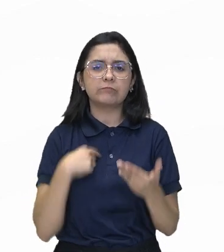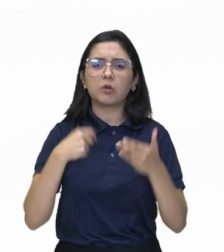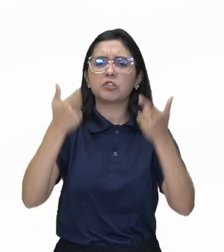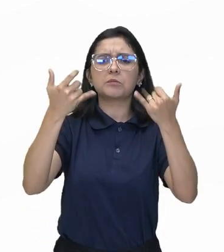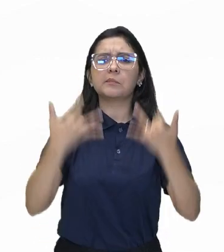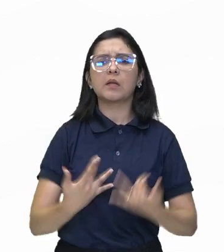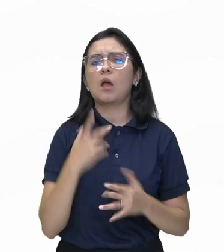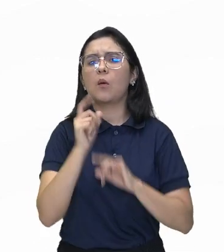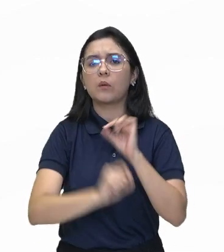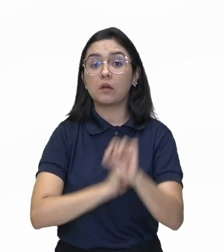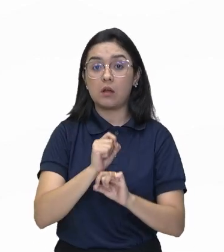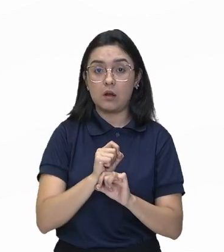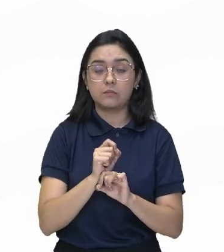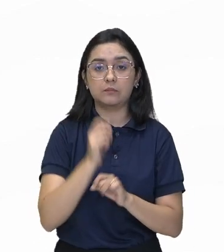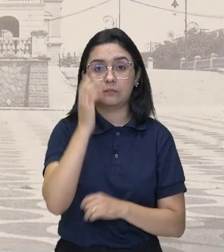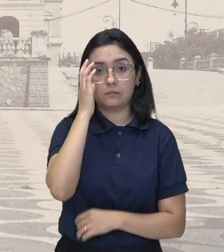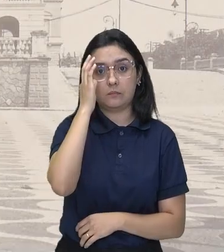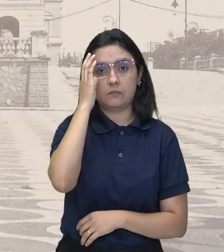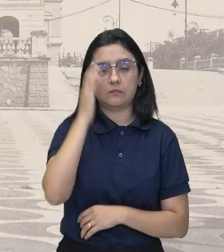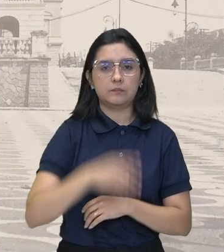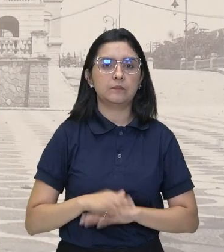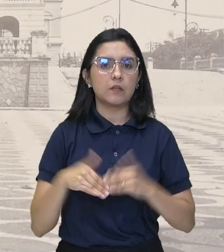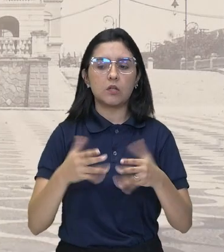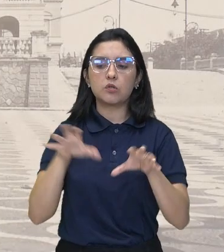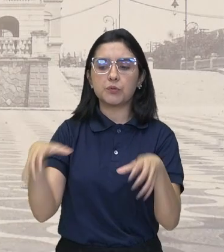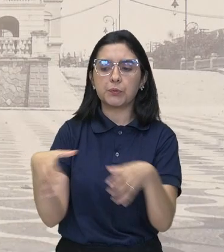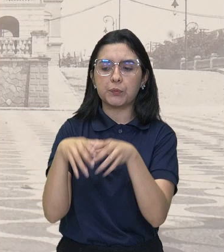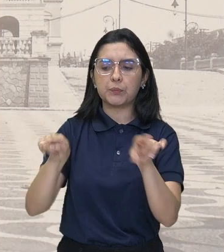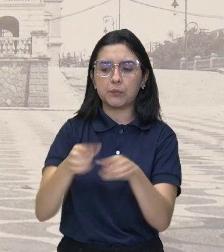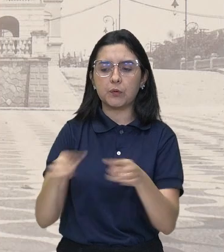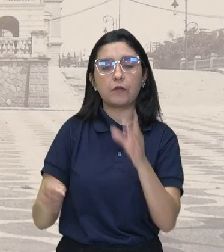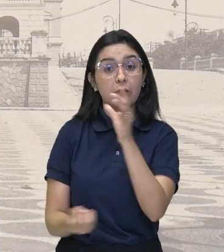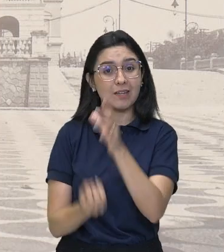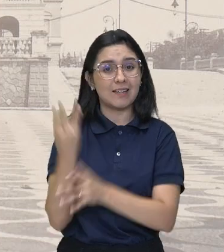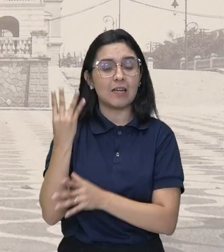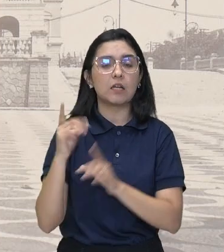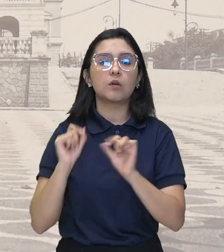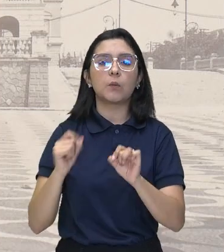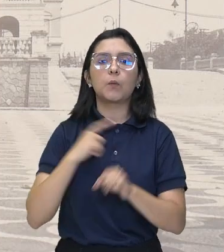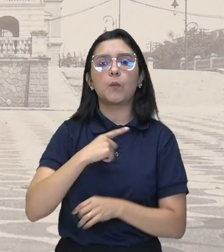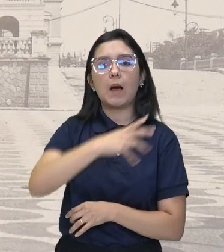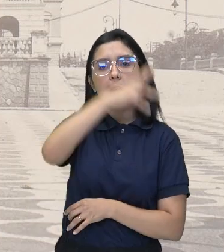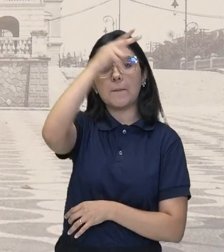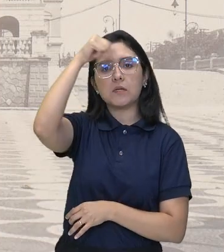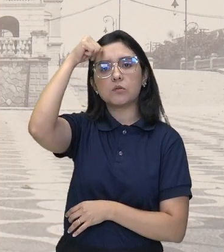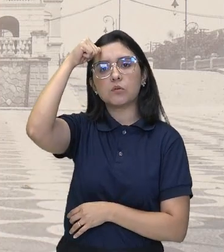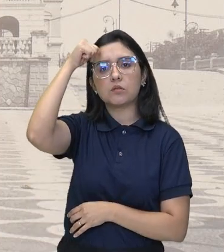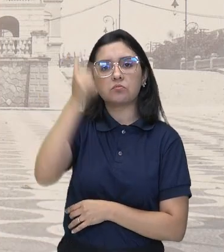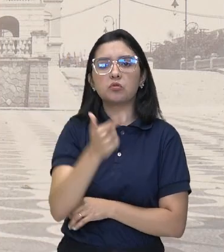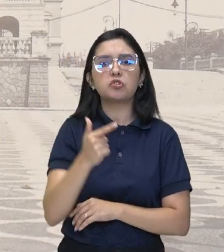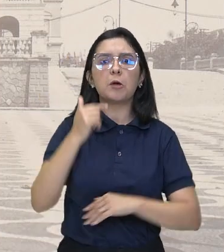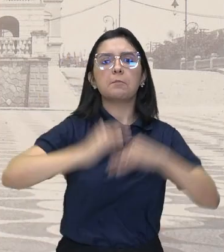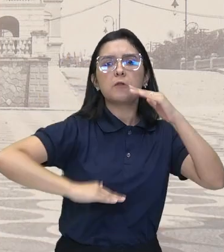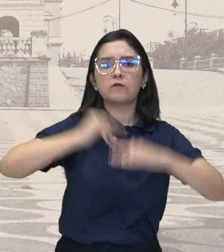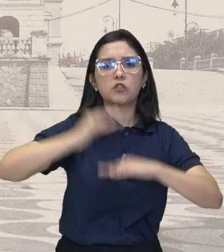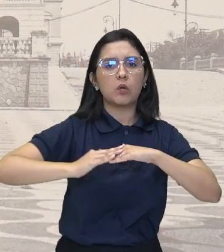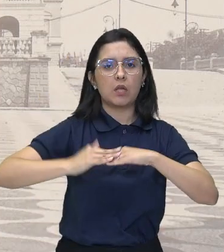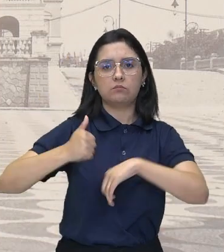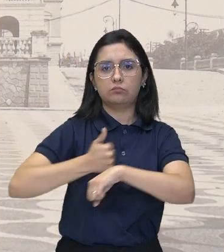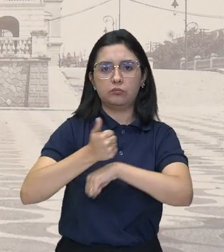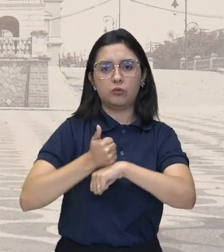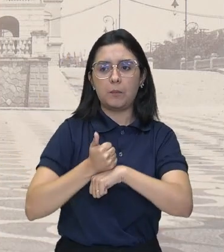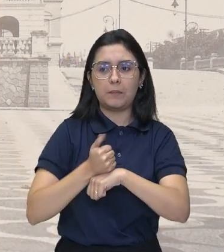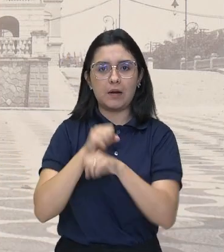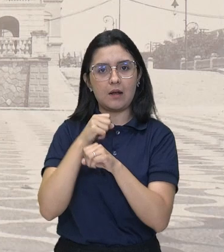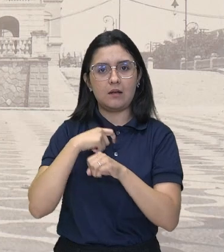vocês nesse momento? É que essa orquestra, quando ela foi formada, o Amazonas, eles não tinham esses profissionais para tocar